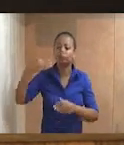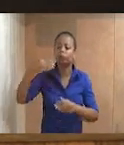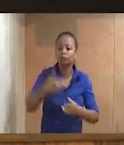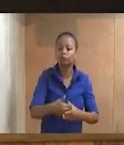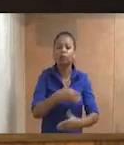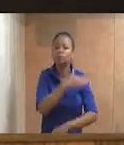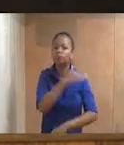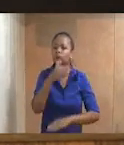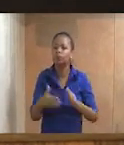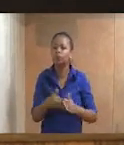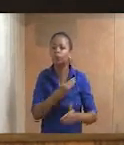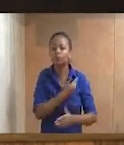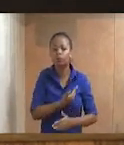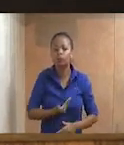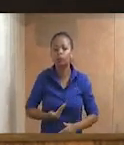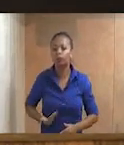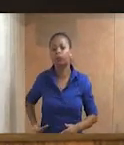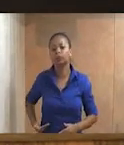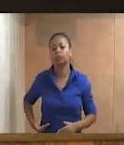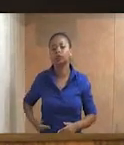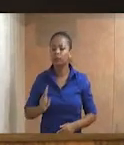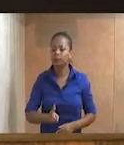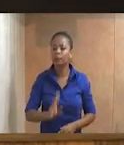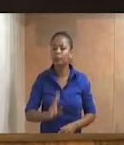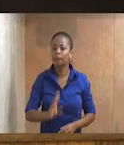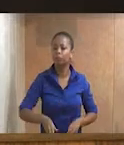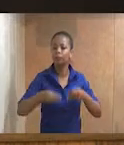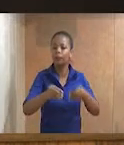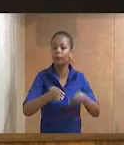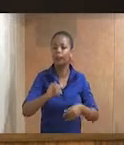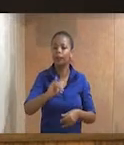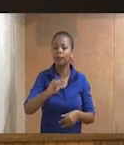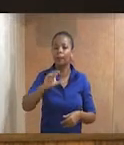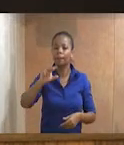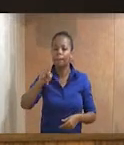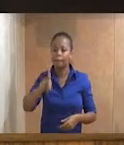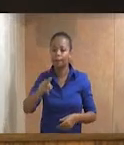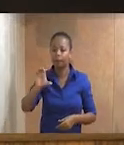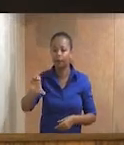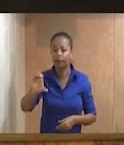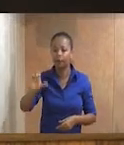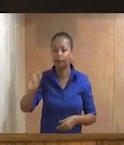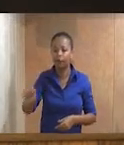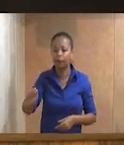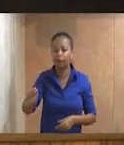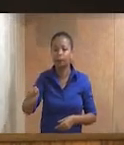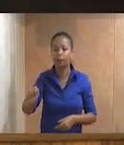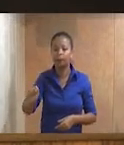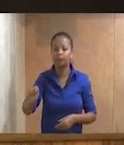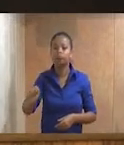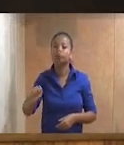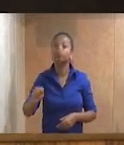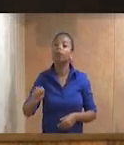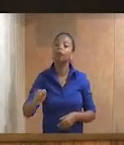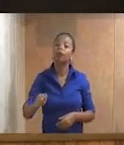todo o governo sempre deu IPCA. Isso é histórico. O Niban de Almeida está aí para comprovar essa